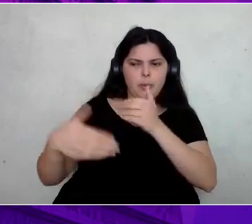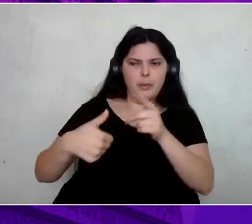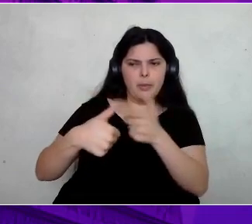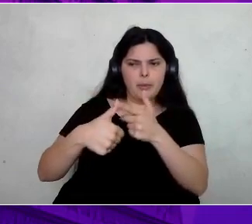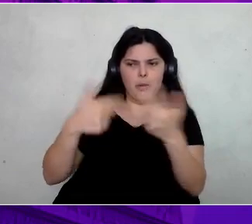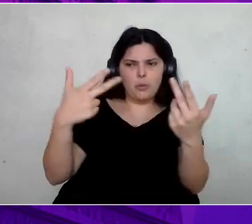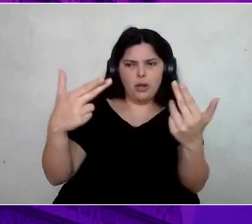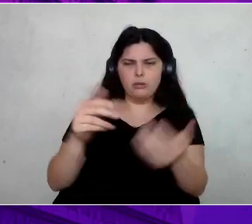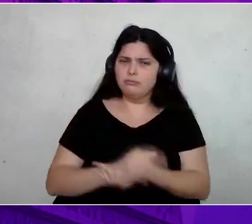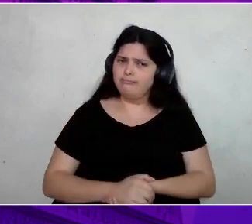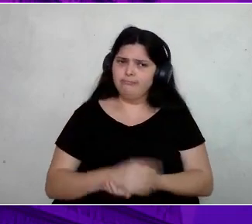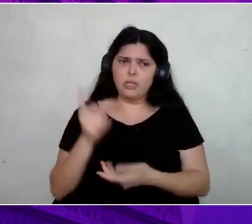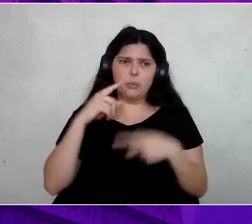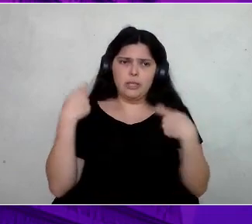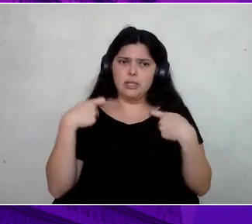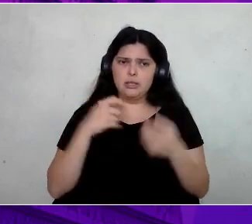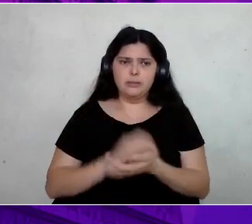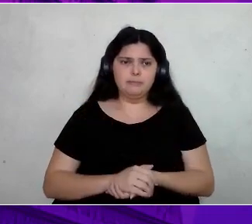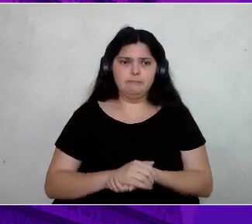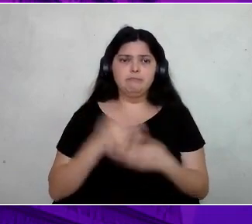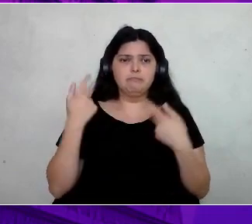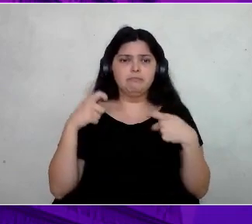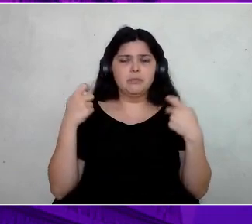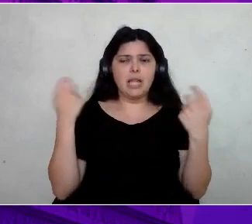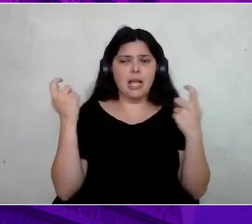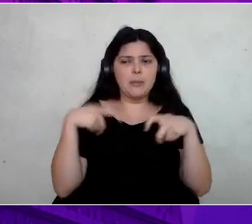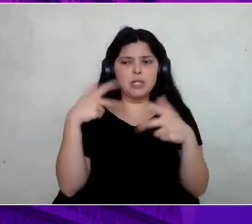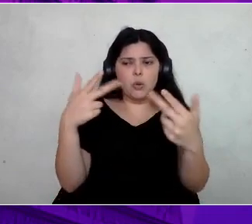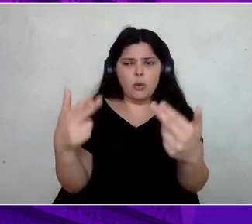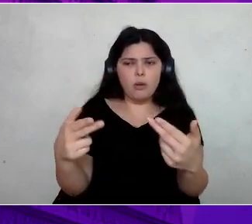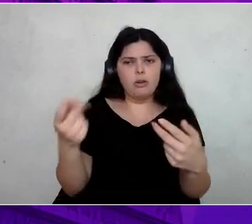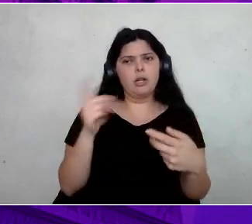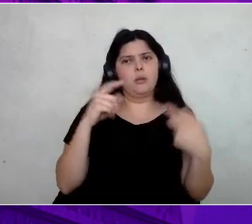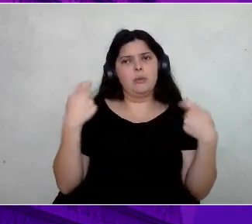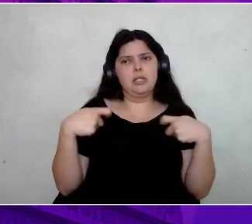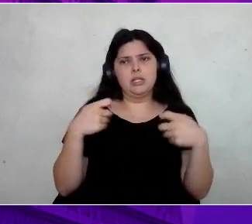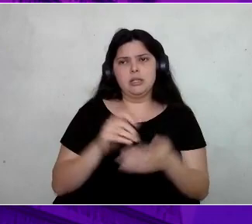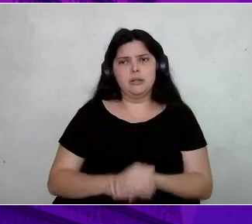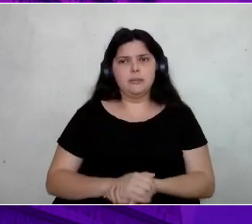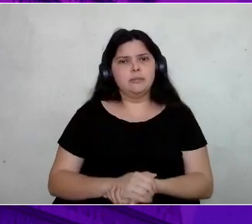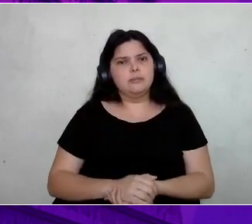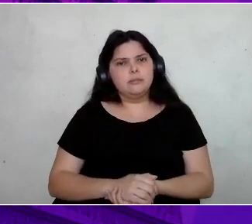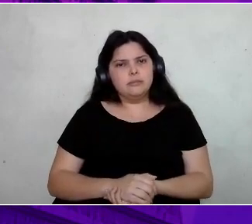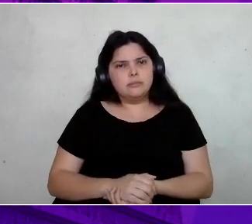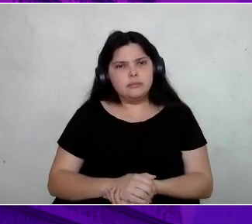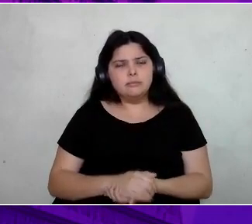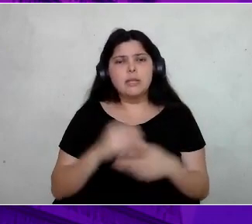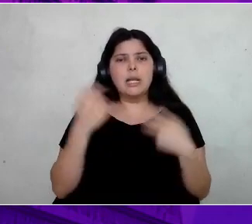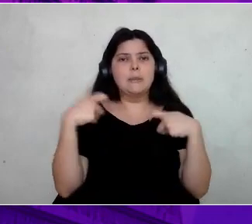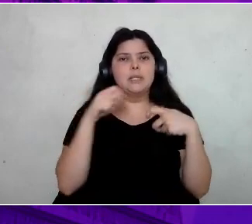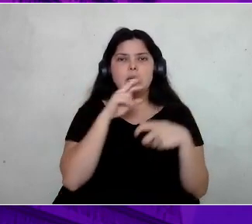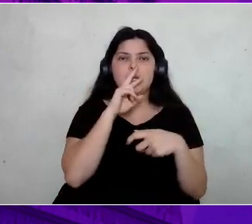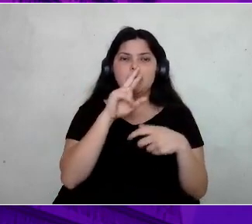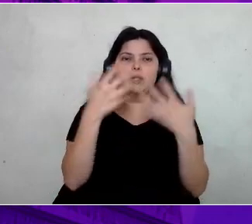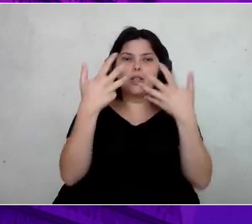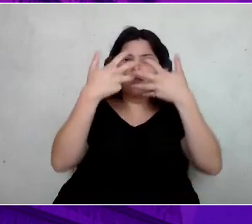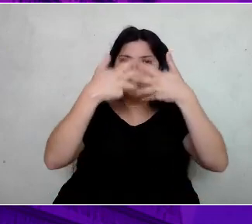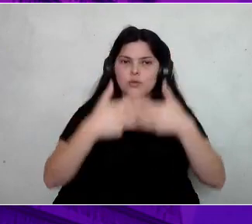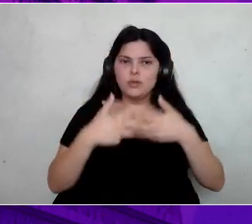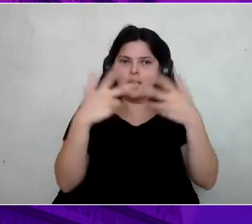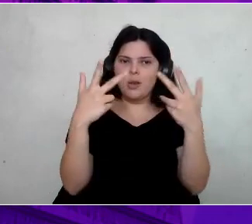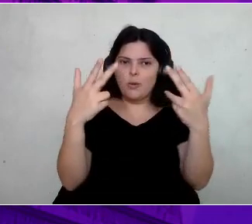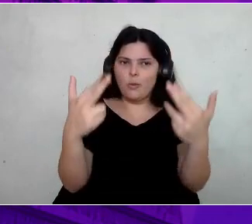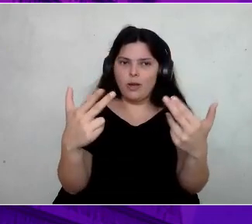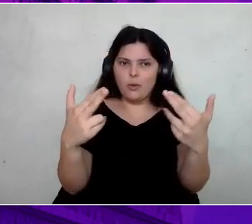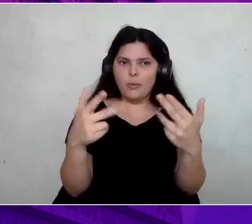Não. Precisa ter a mesma capacidade de carga? Não. Mas precisa responder funcionalmente da mesma maneira para que eu possa fazer